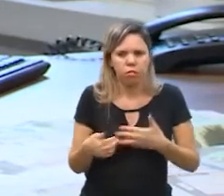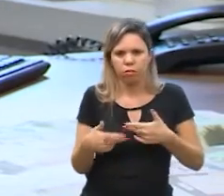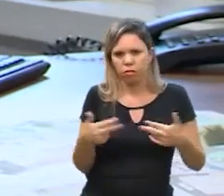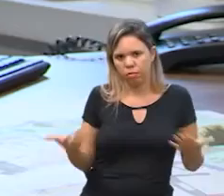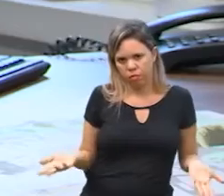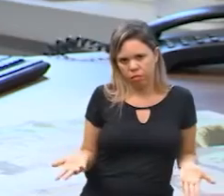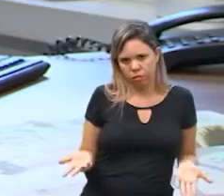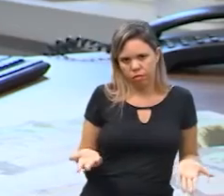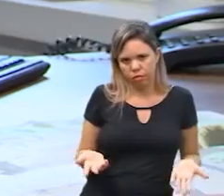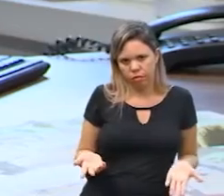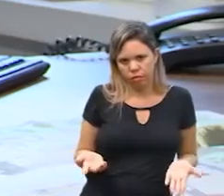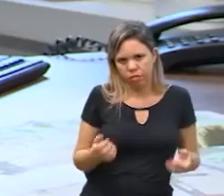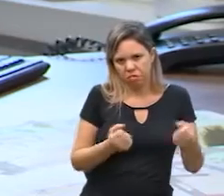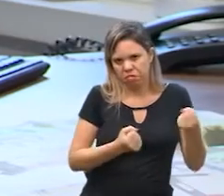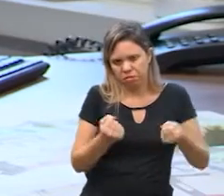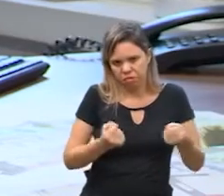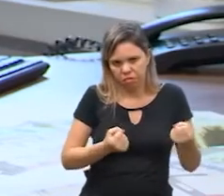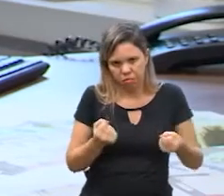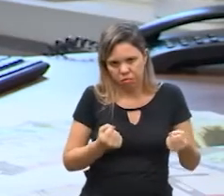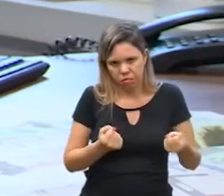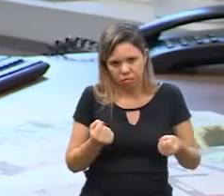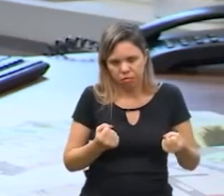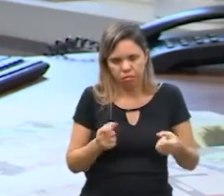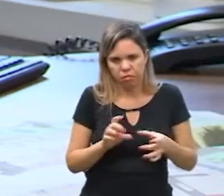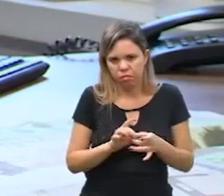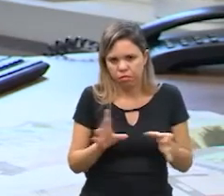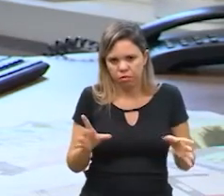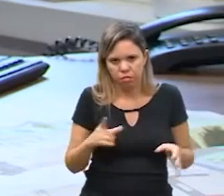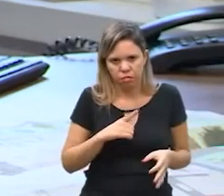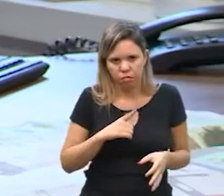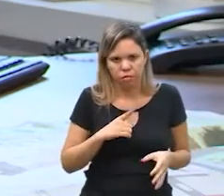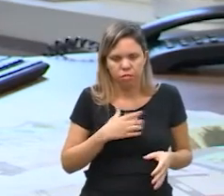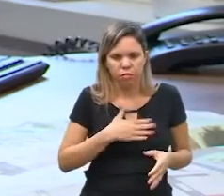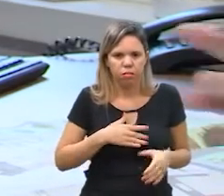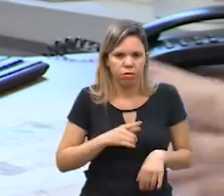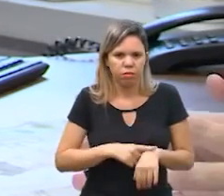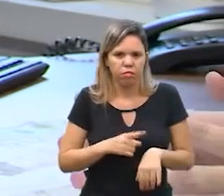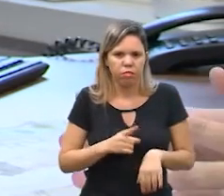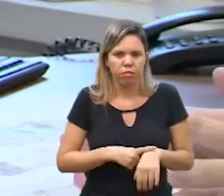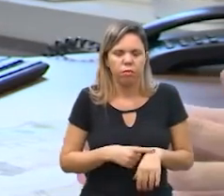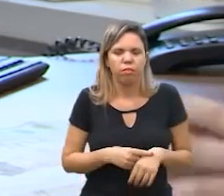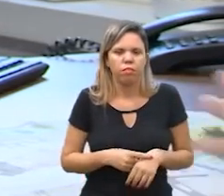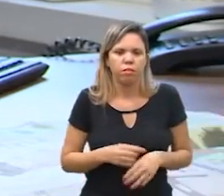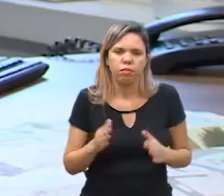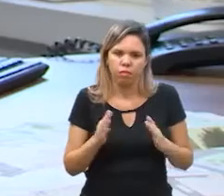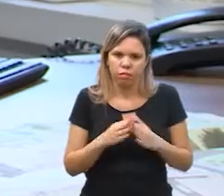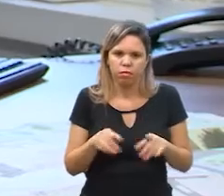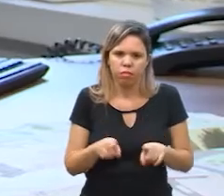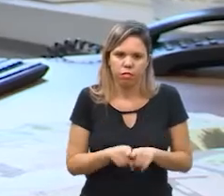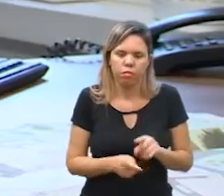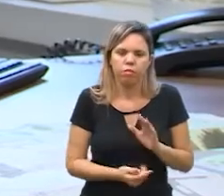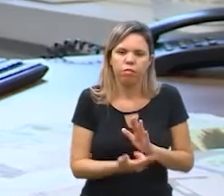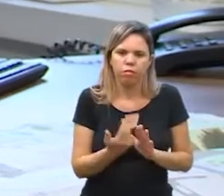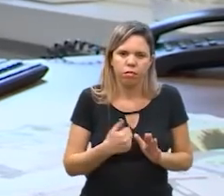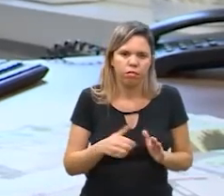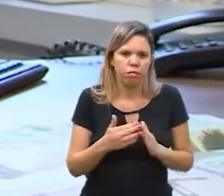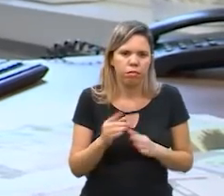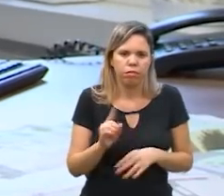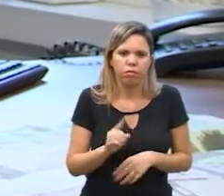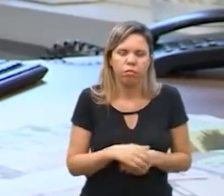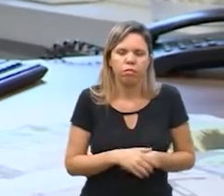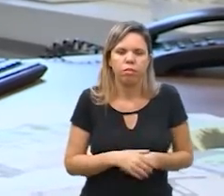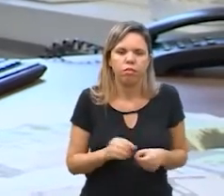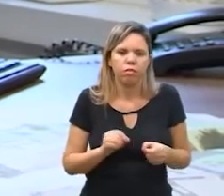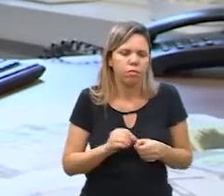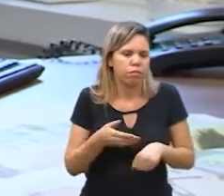tipo de coisa. Desenhava carro, desenhava o que eu estava afim naquele momento. Mas desenhava a casa também? Não, casa não.